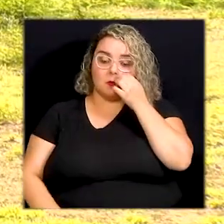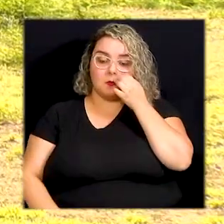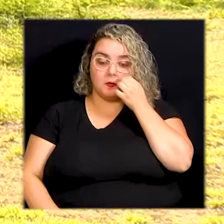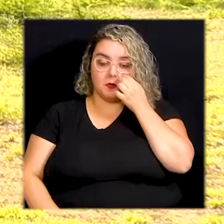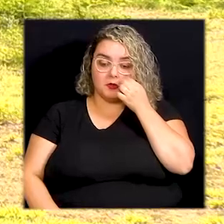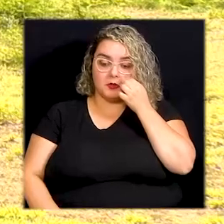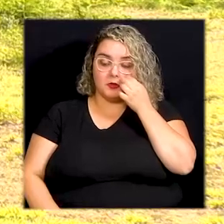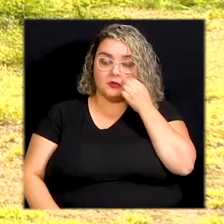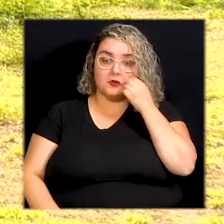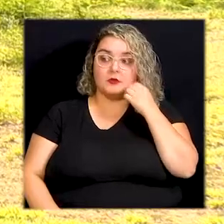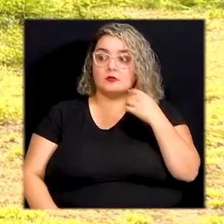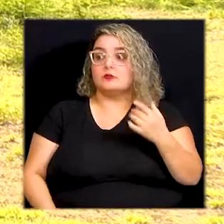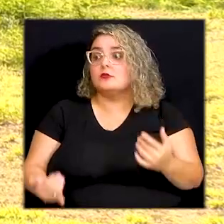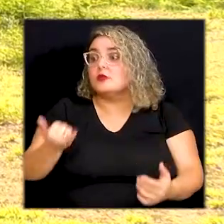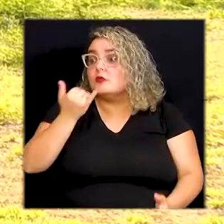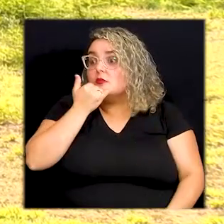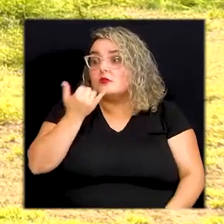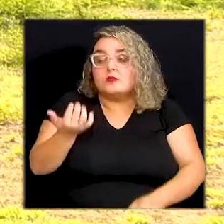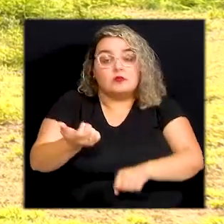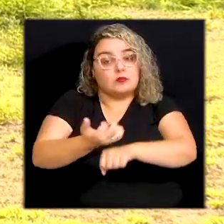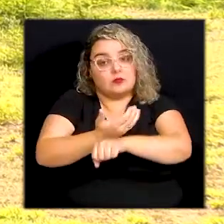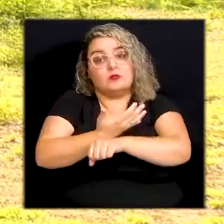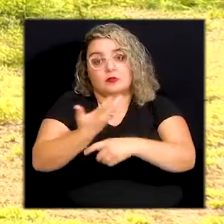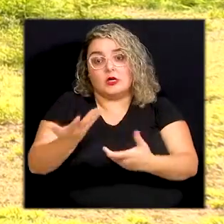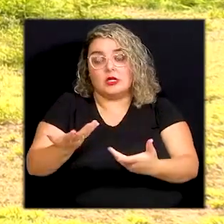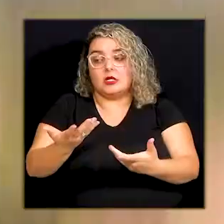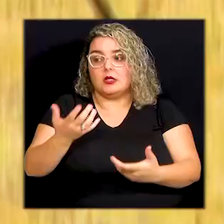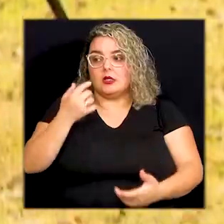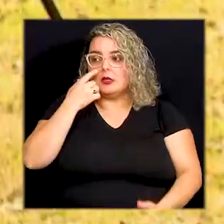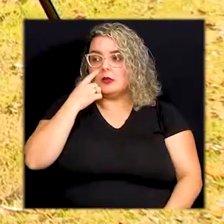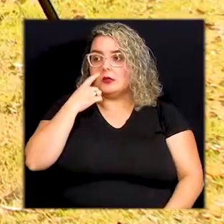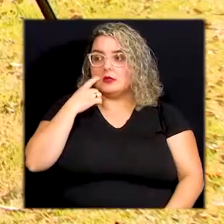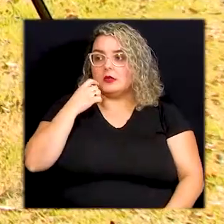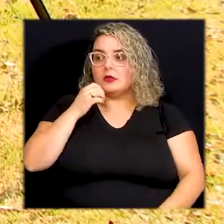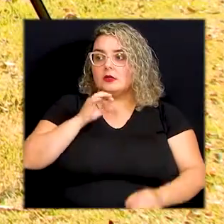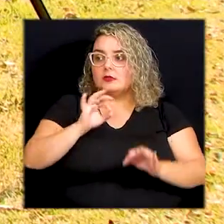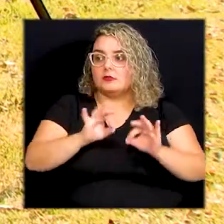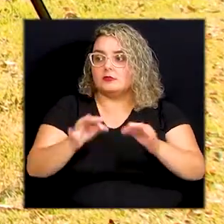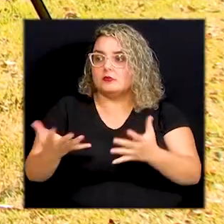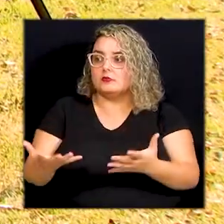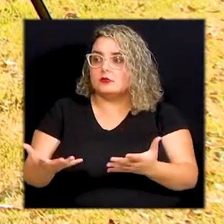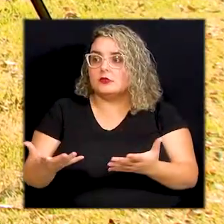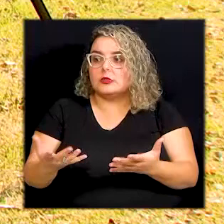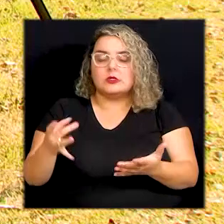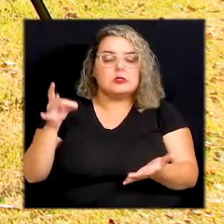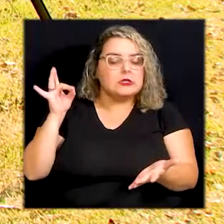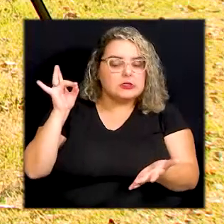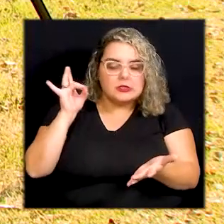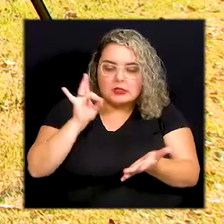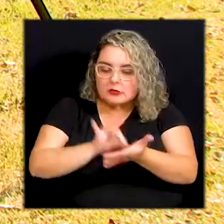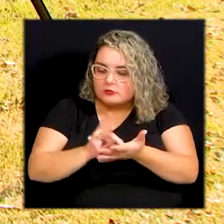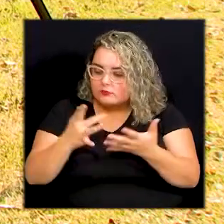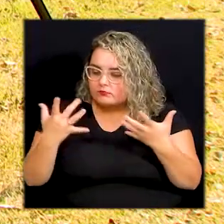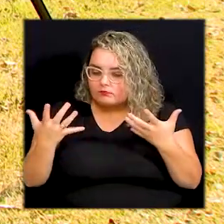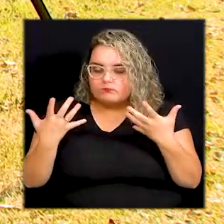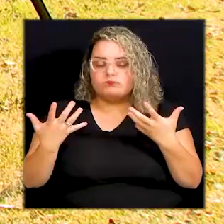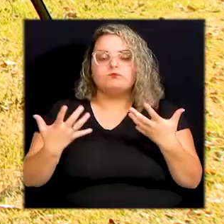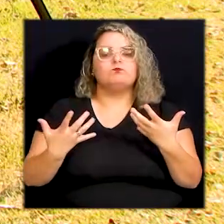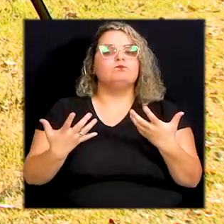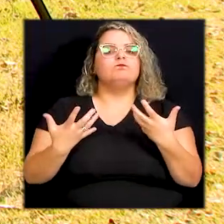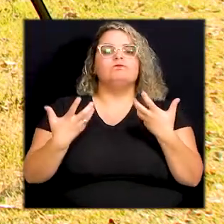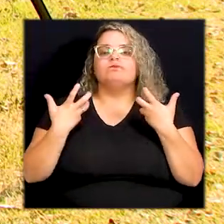tão... Me perdoem que eu até me emociono um pouco mesmo. O projeto é tão verdadeiro, ele é